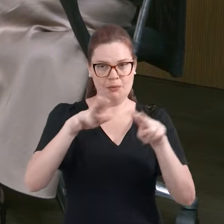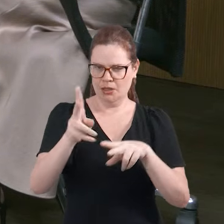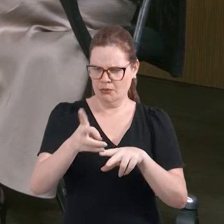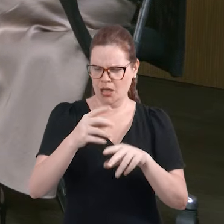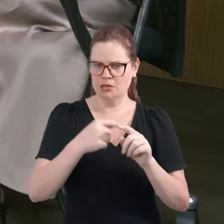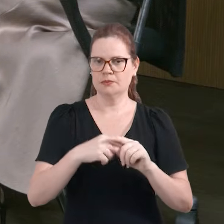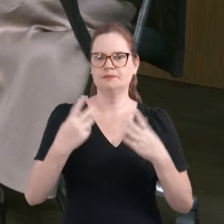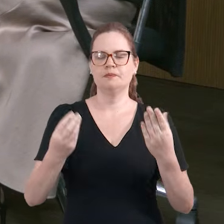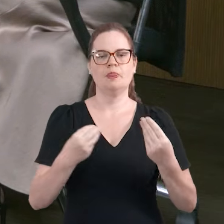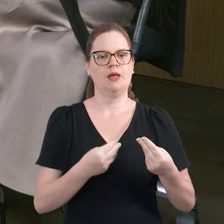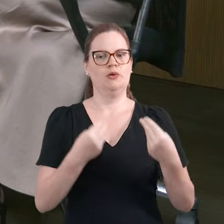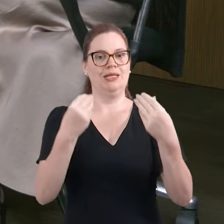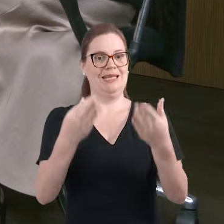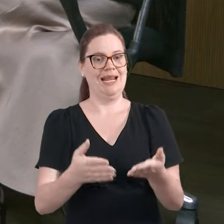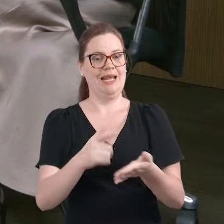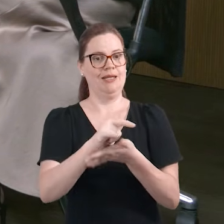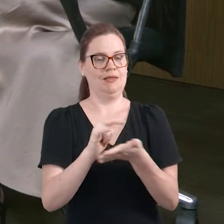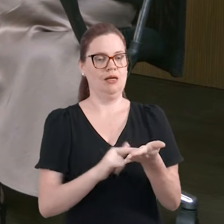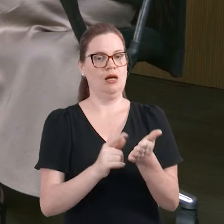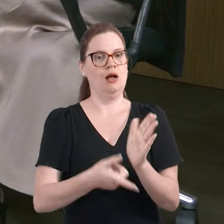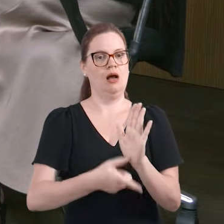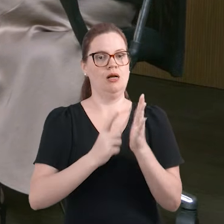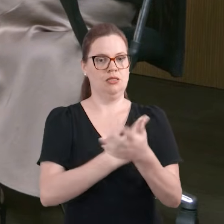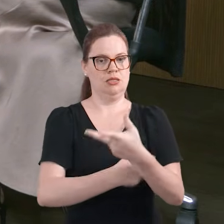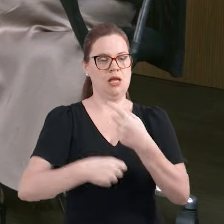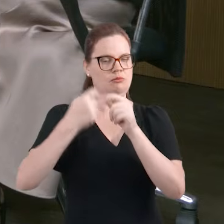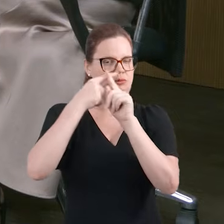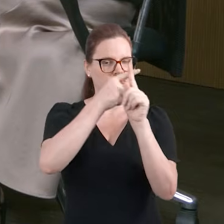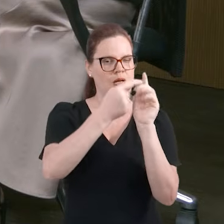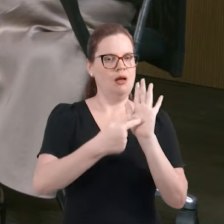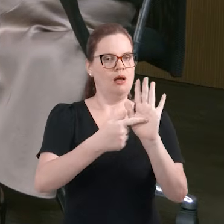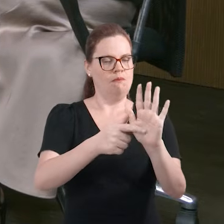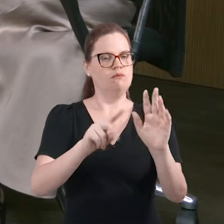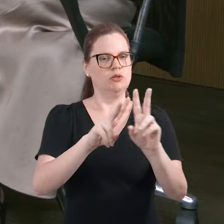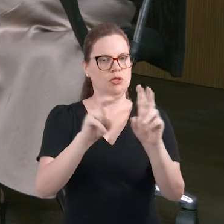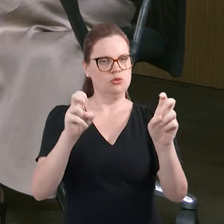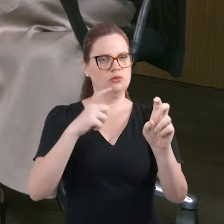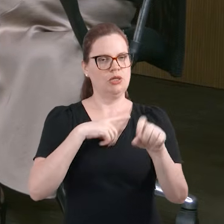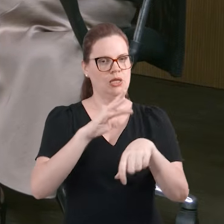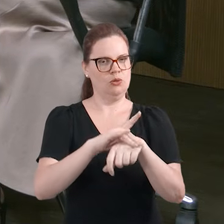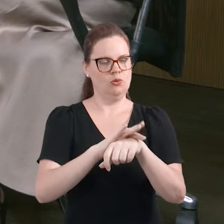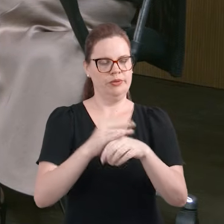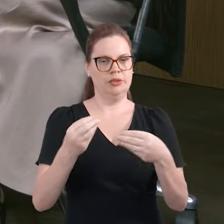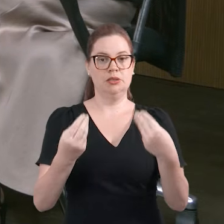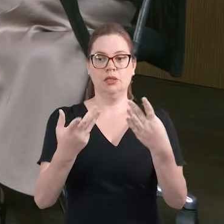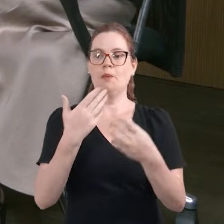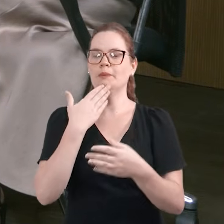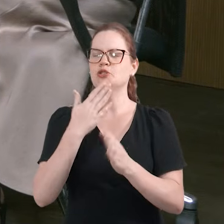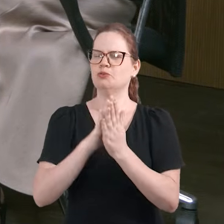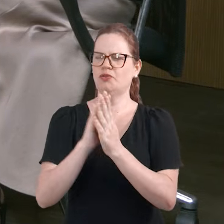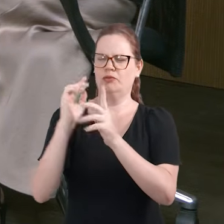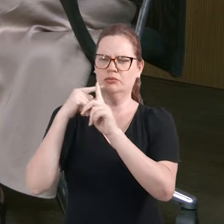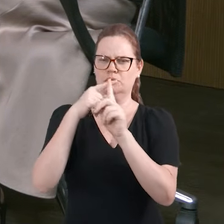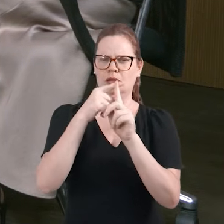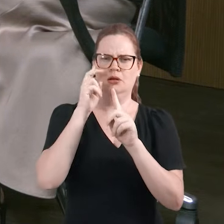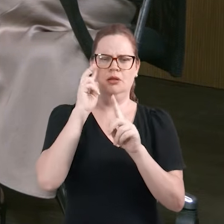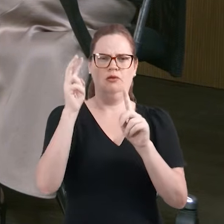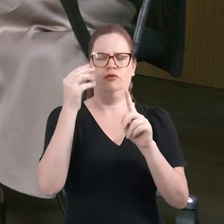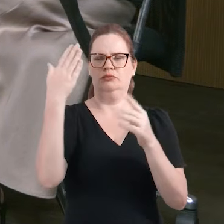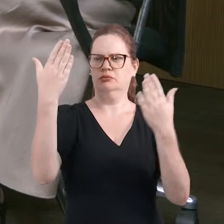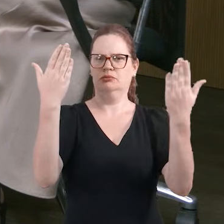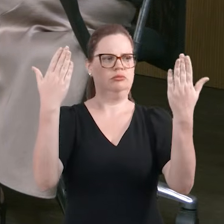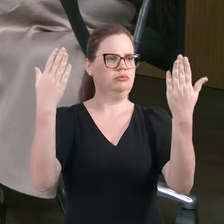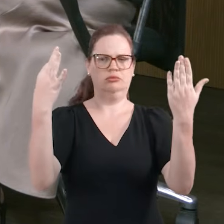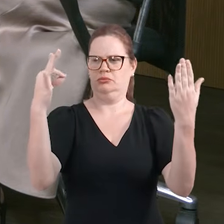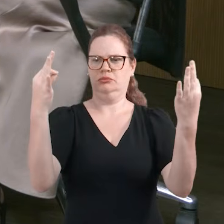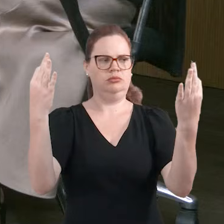semana, eu entreguei meu exame anterior, né, com um diagnóstico de glaucoma. Cheguei, entreguei ao médico e ele viu o novo